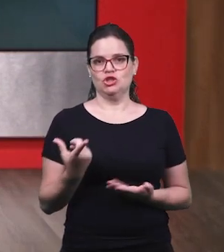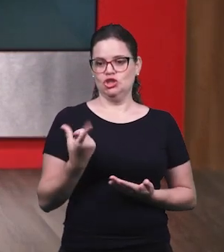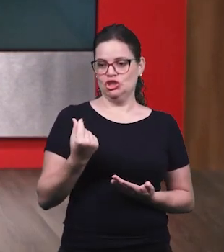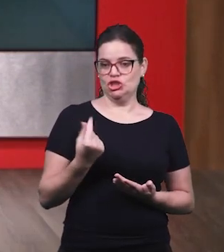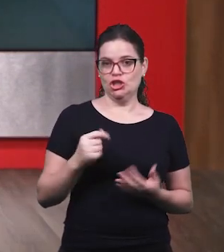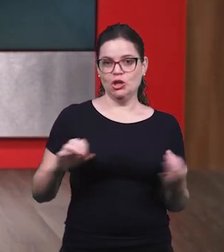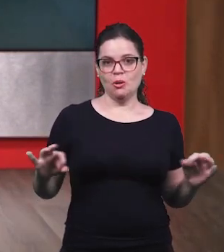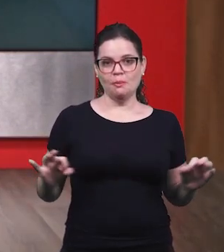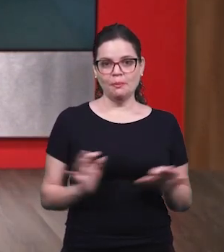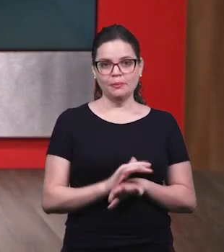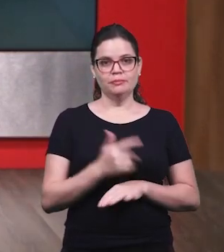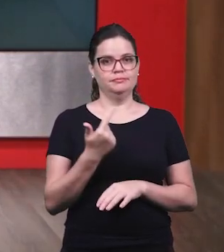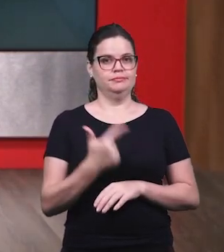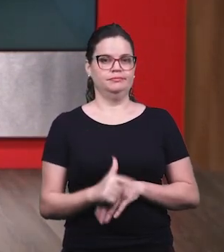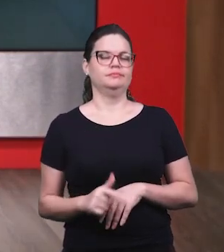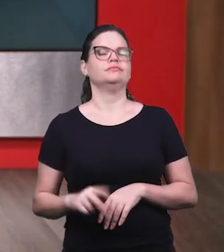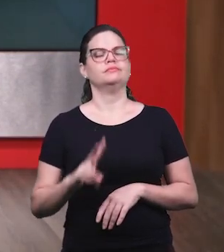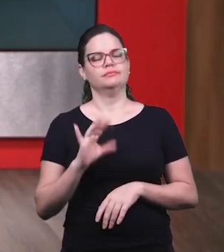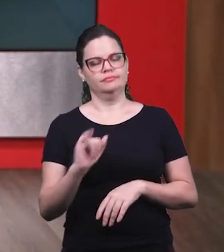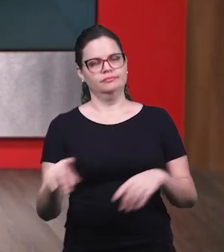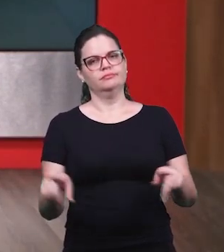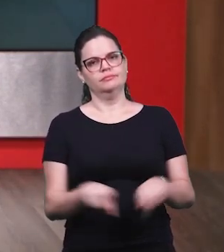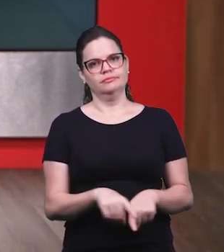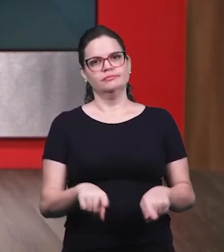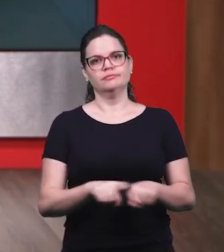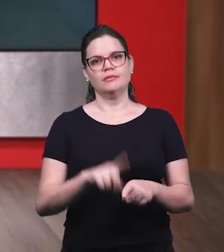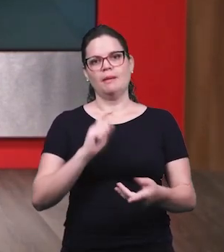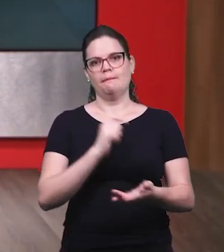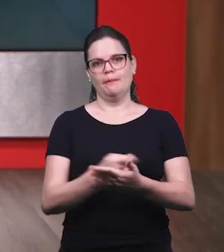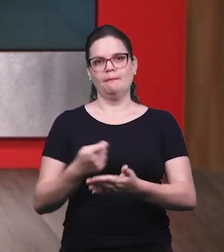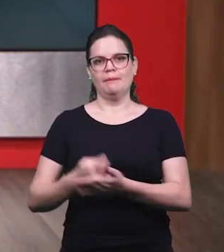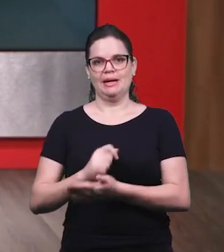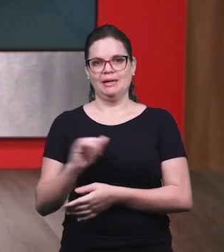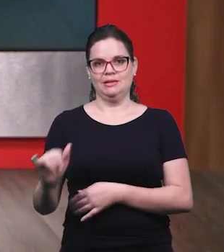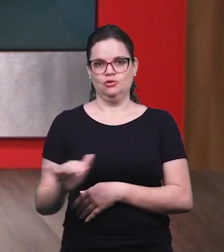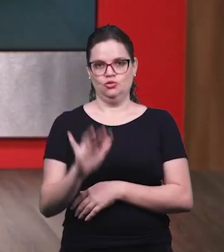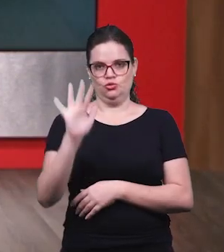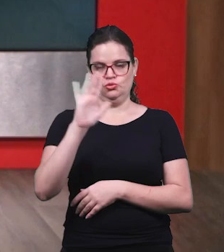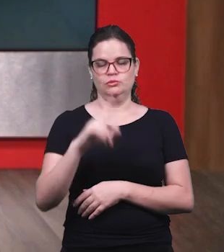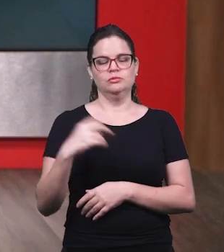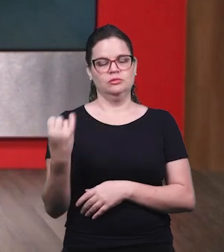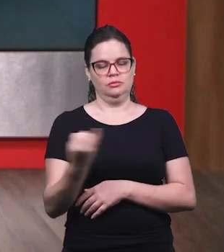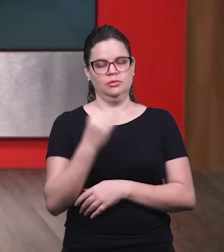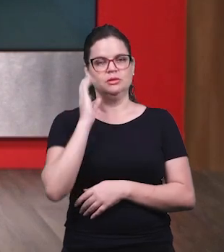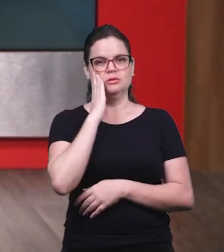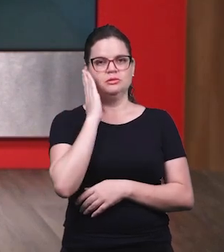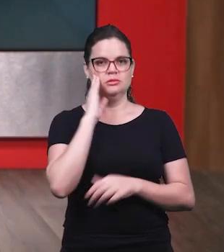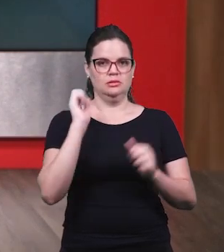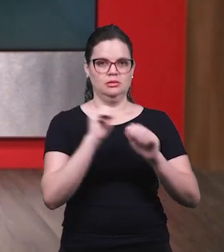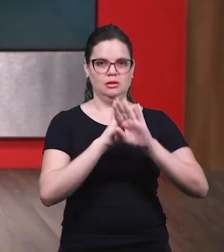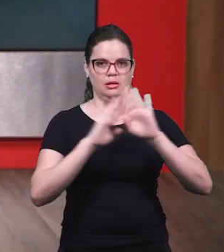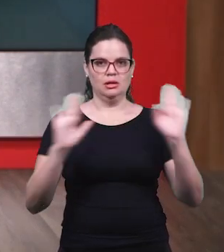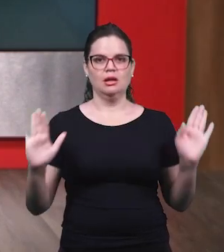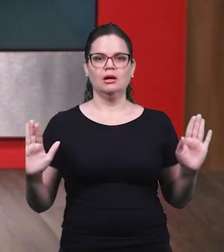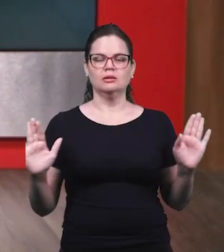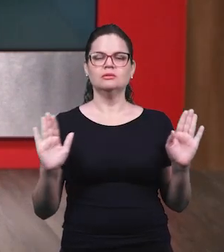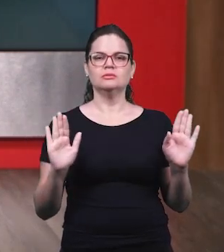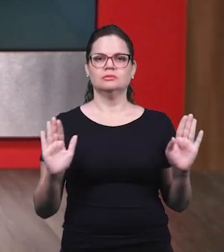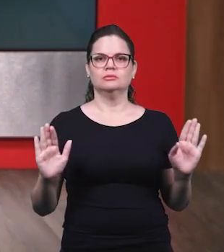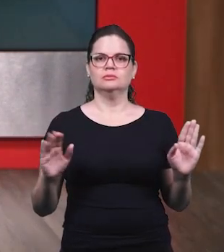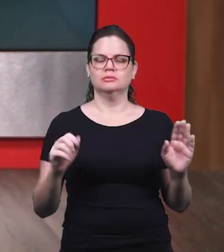dinheiro disponível, vai também acabar pagando os juros. Então é muito importante você